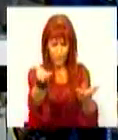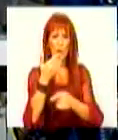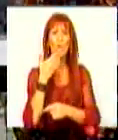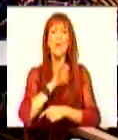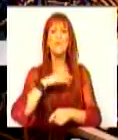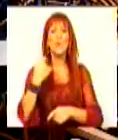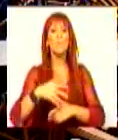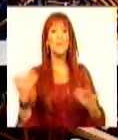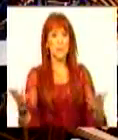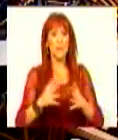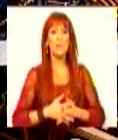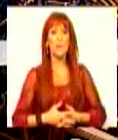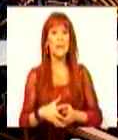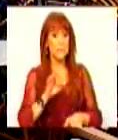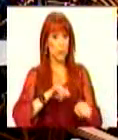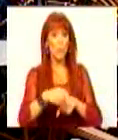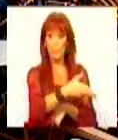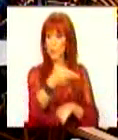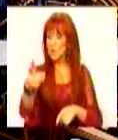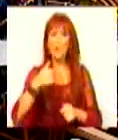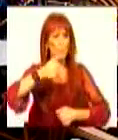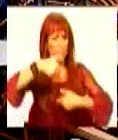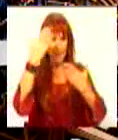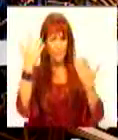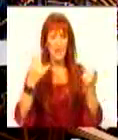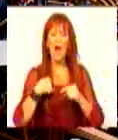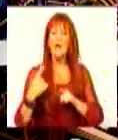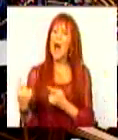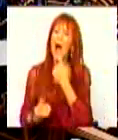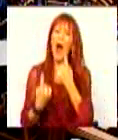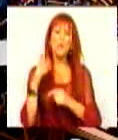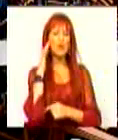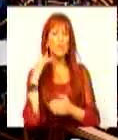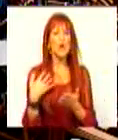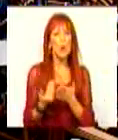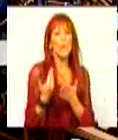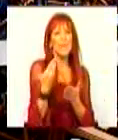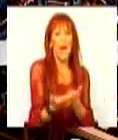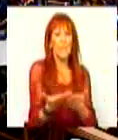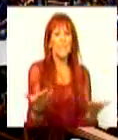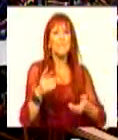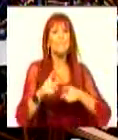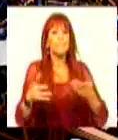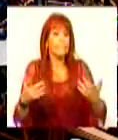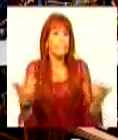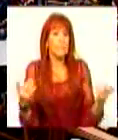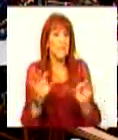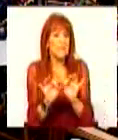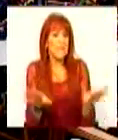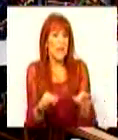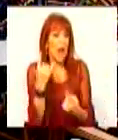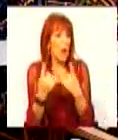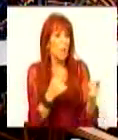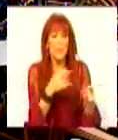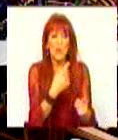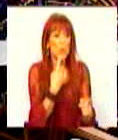Obrigada, Sr. Presidente. Srs. Deputados, bom dia. Queria dar aqui alguns números que vão ao encontro de algumas